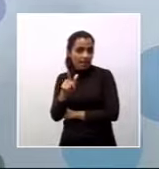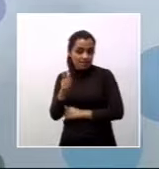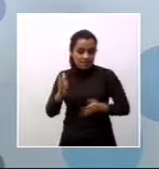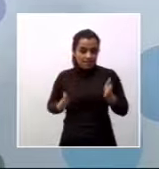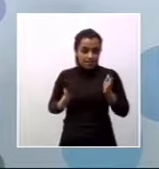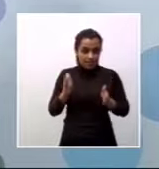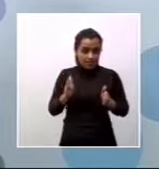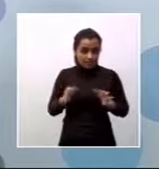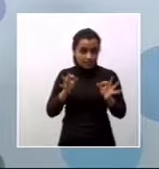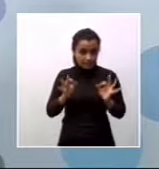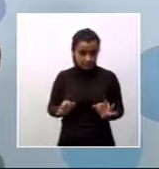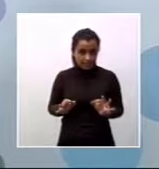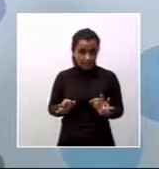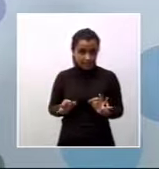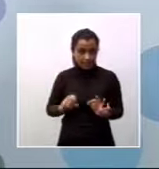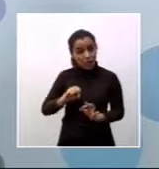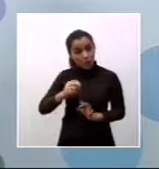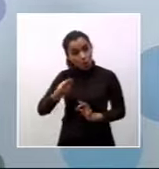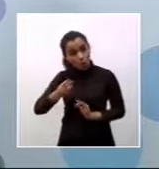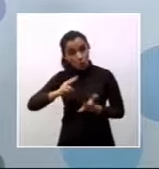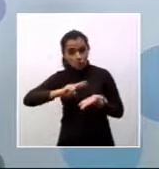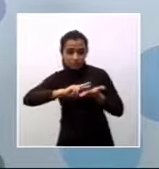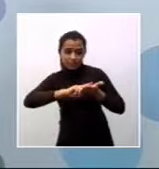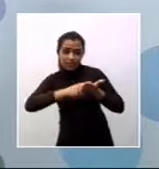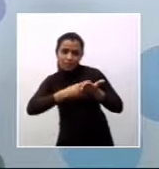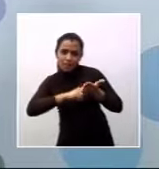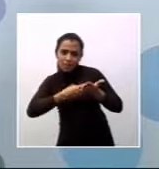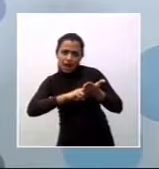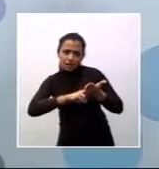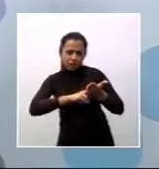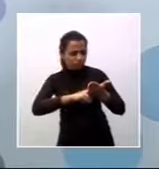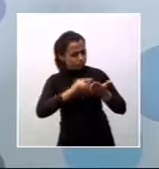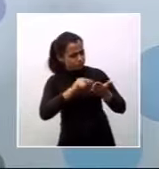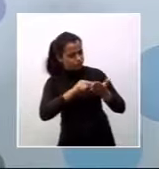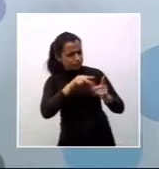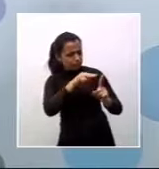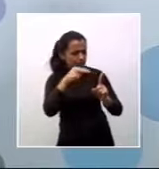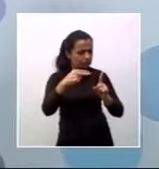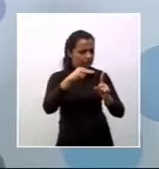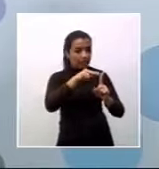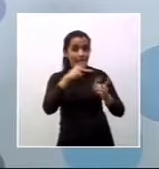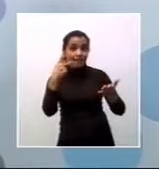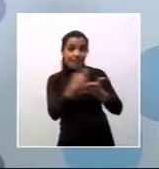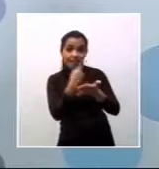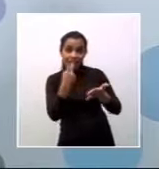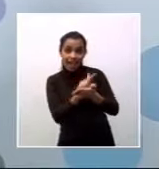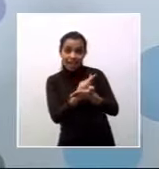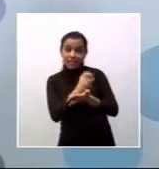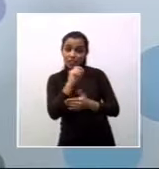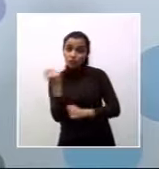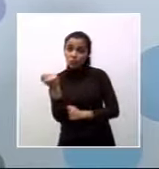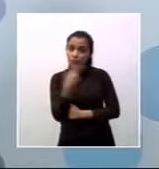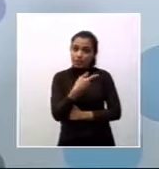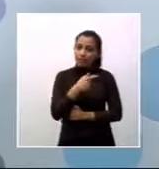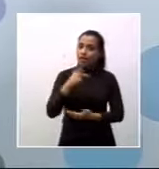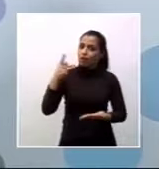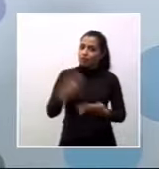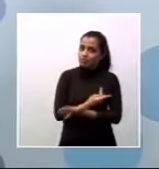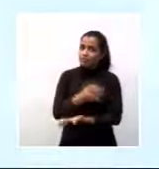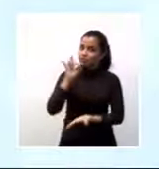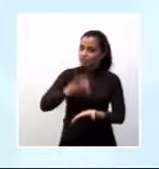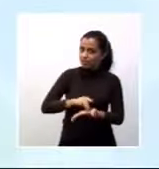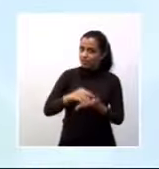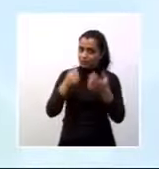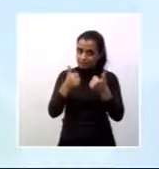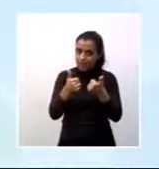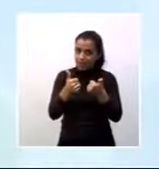dela leva a gente já tem uma interpretação errada daquilo que realmente está acontecendo tá você pode colocar